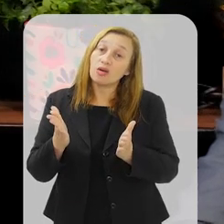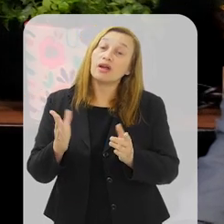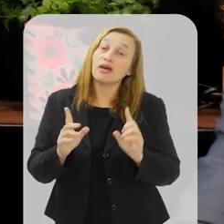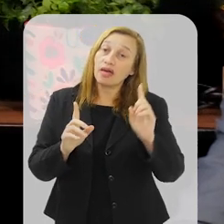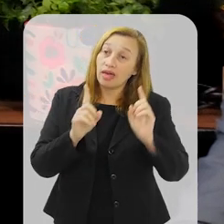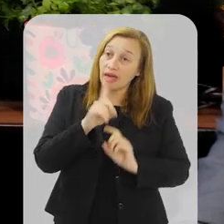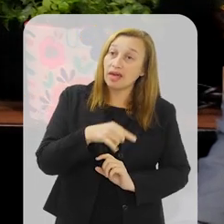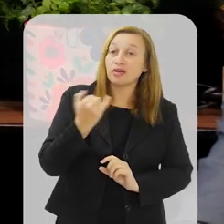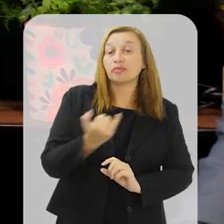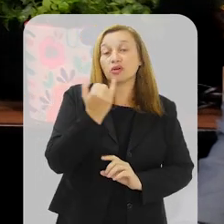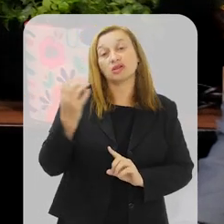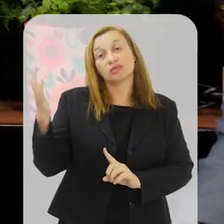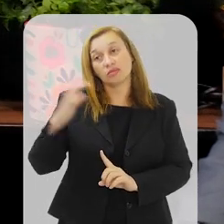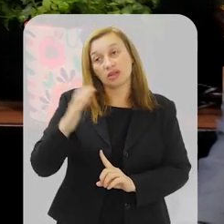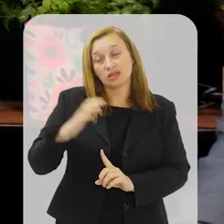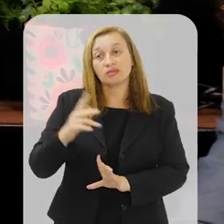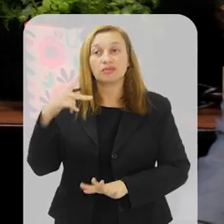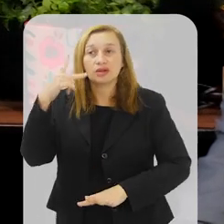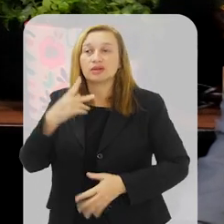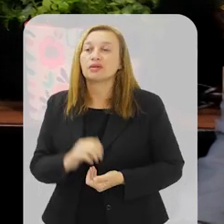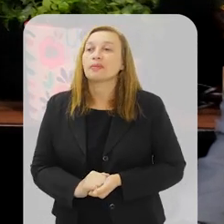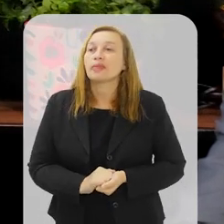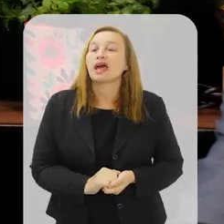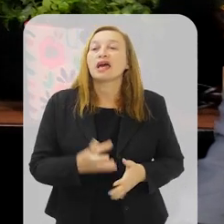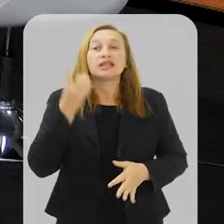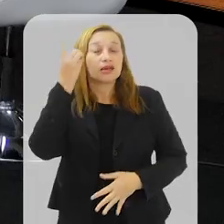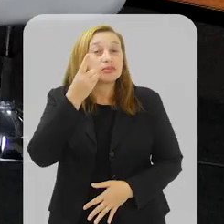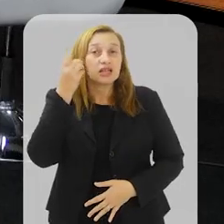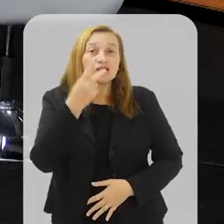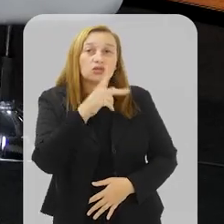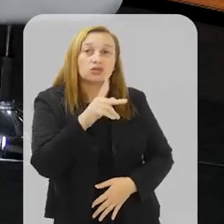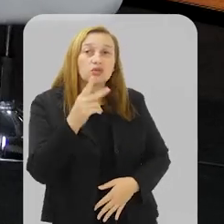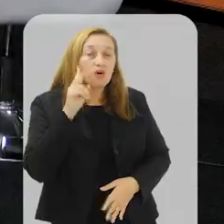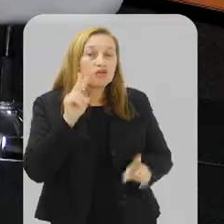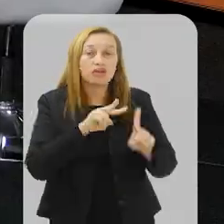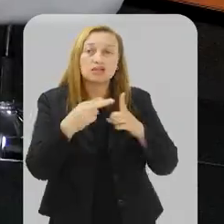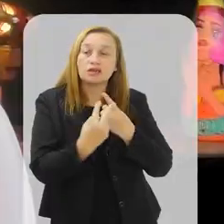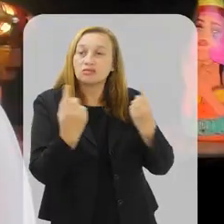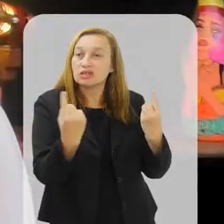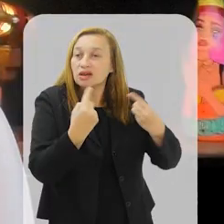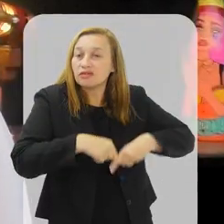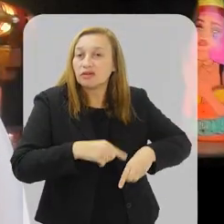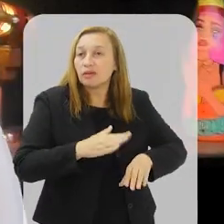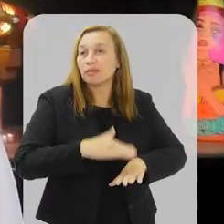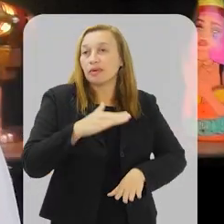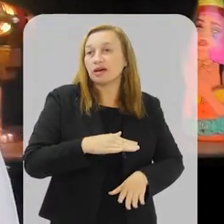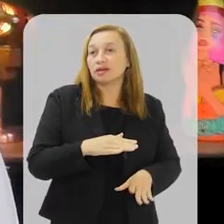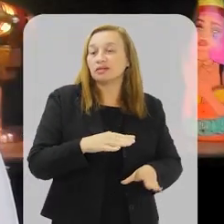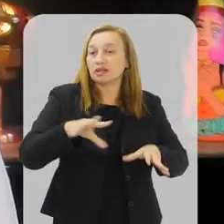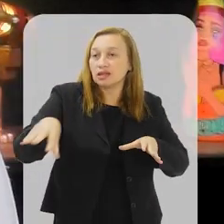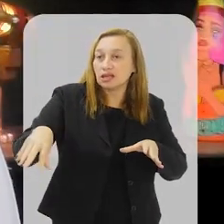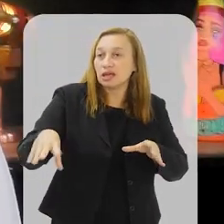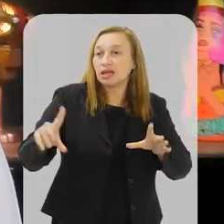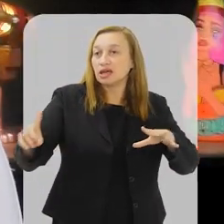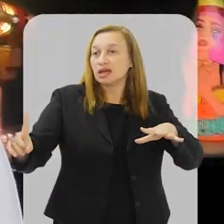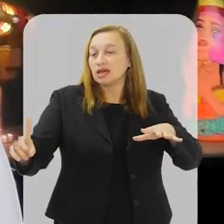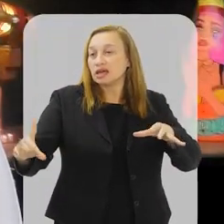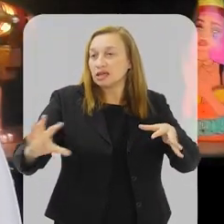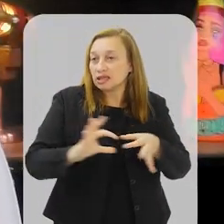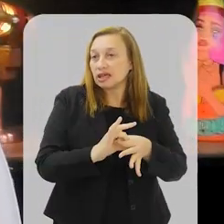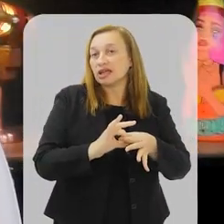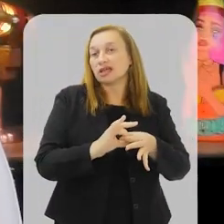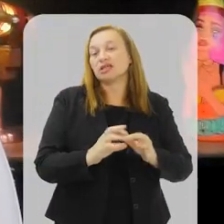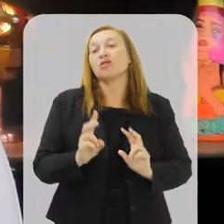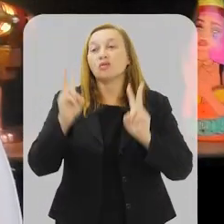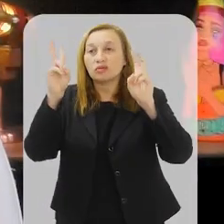G uma certa pressão sobre o Parlamento é deputado na sua concepção Quais são os maiores desafios para fazer justamente essa integração